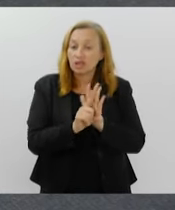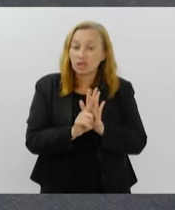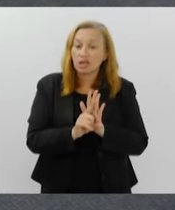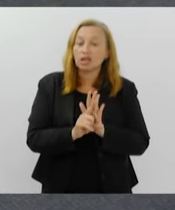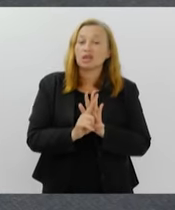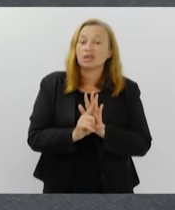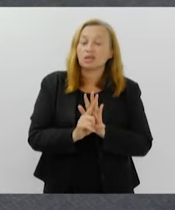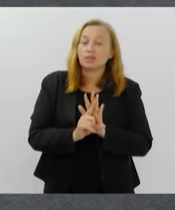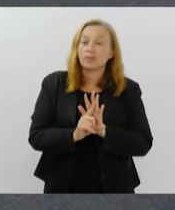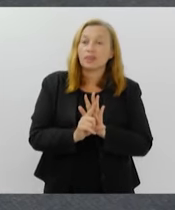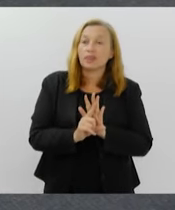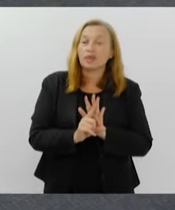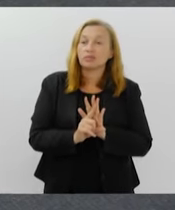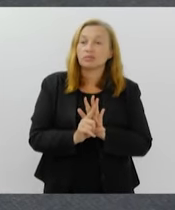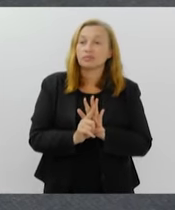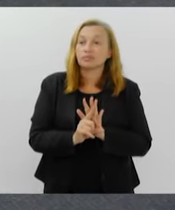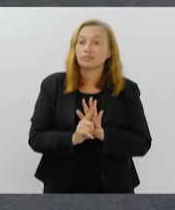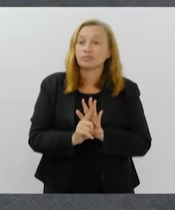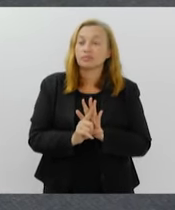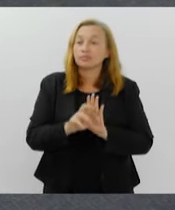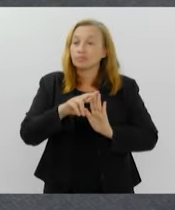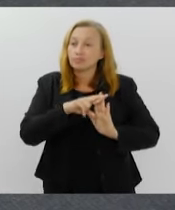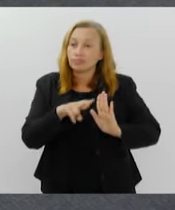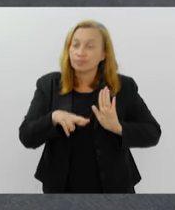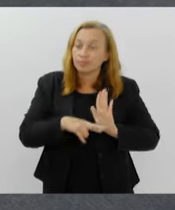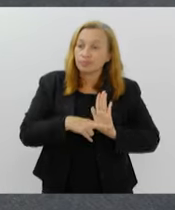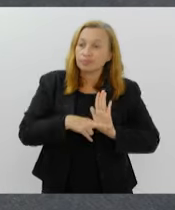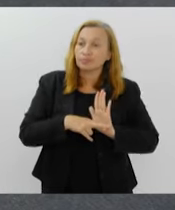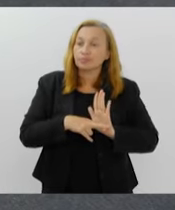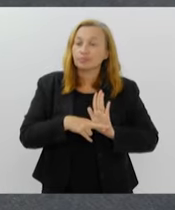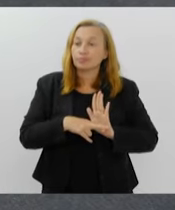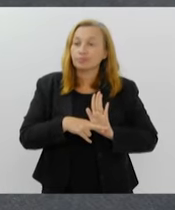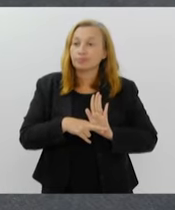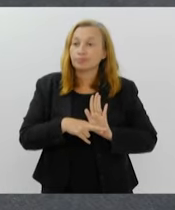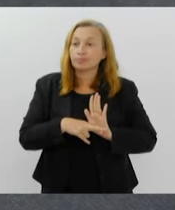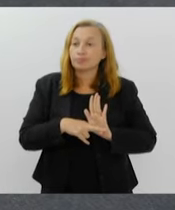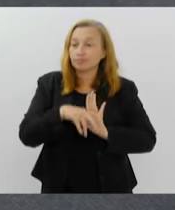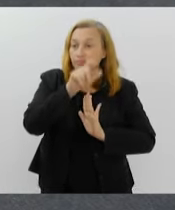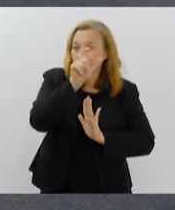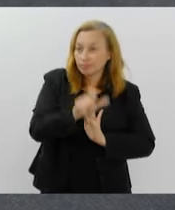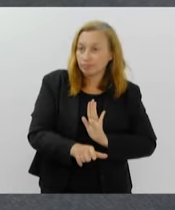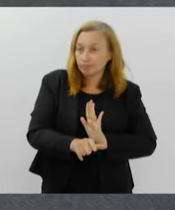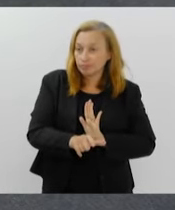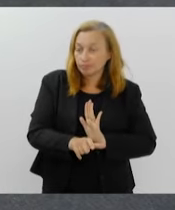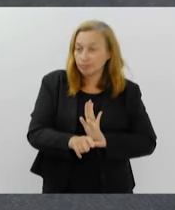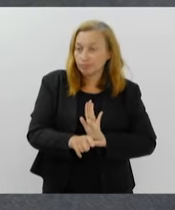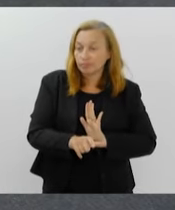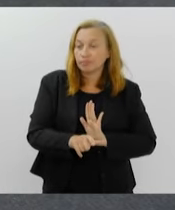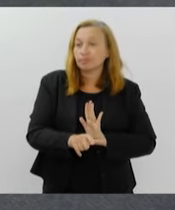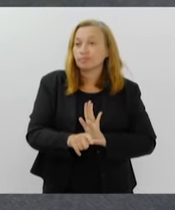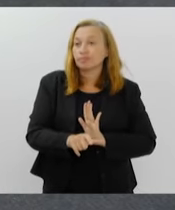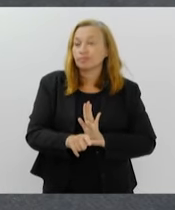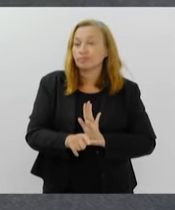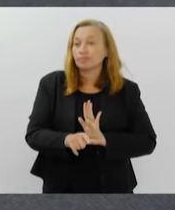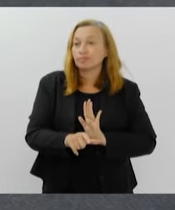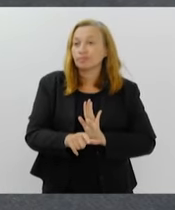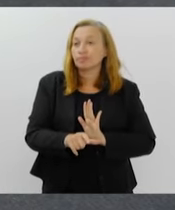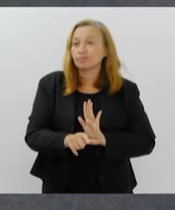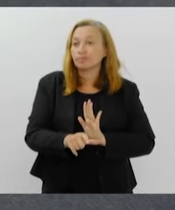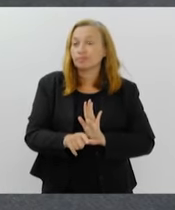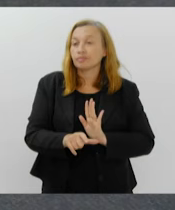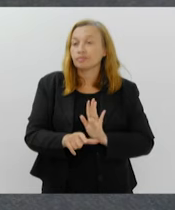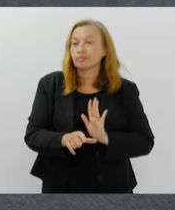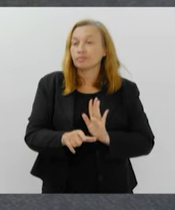sancionada de desta Norma a as pessoas que detém autorização do uso desses